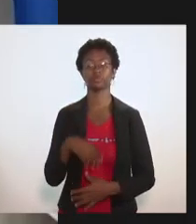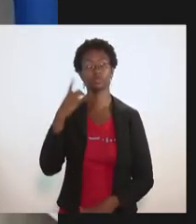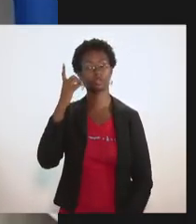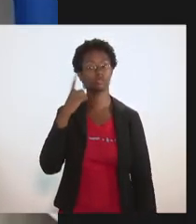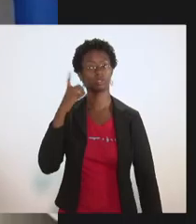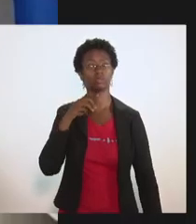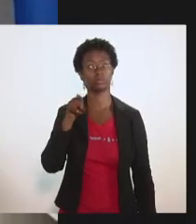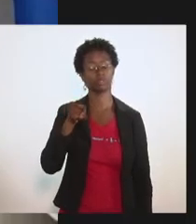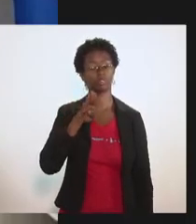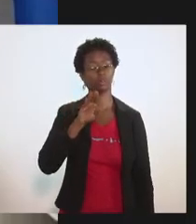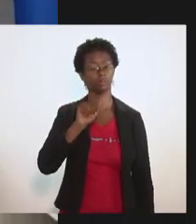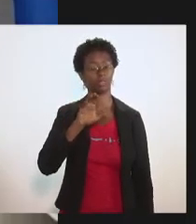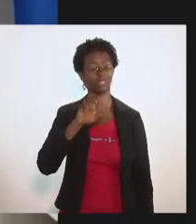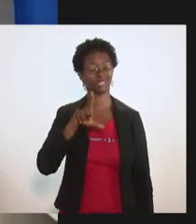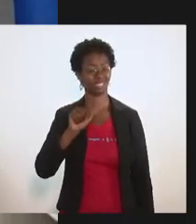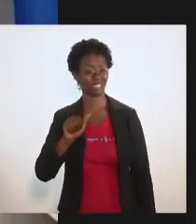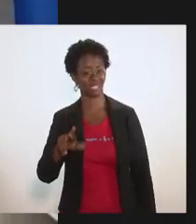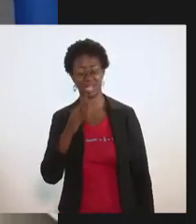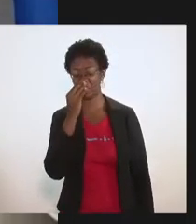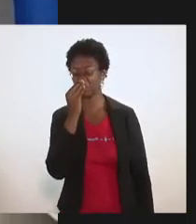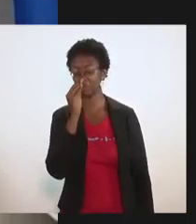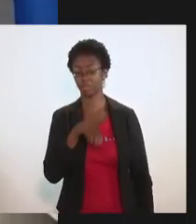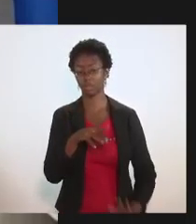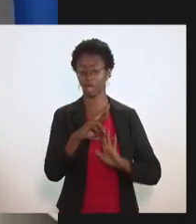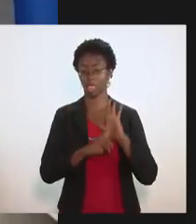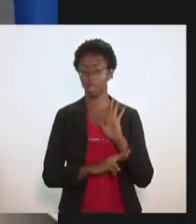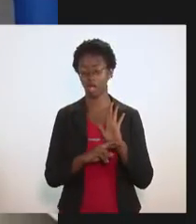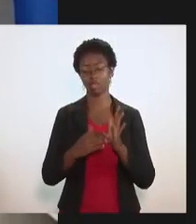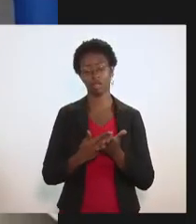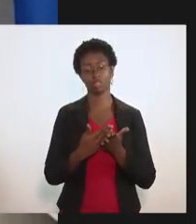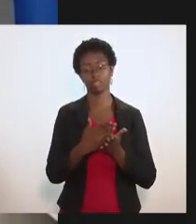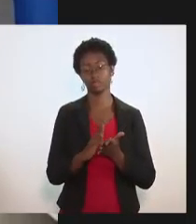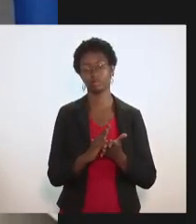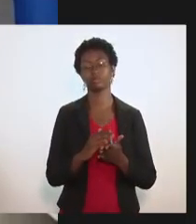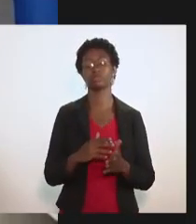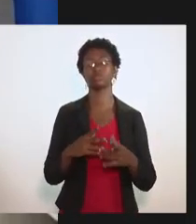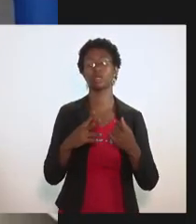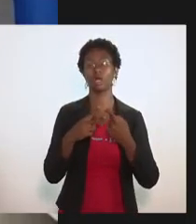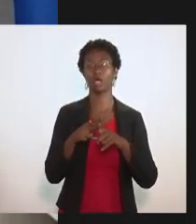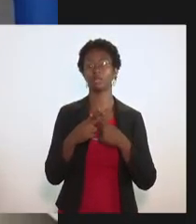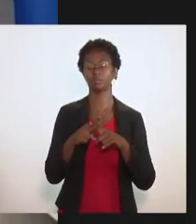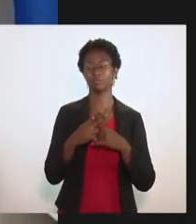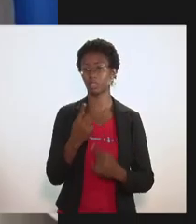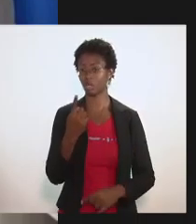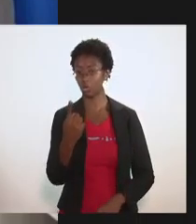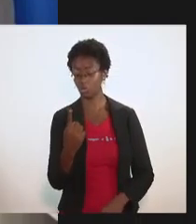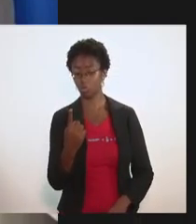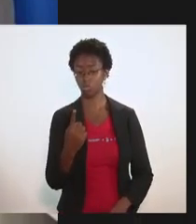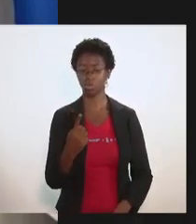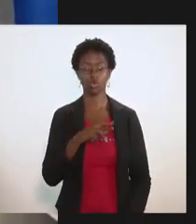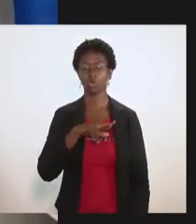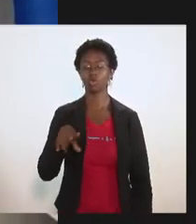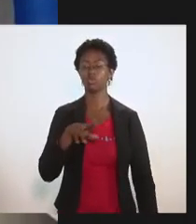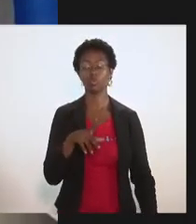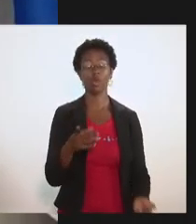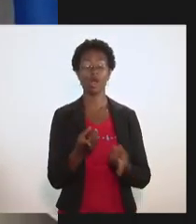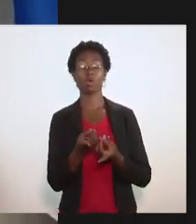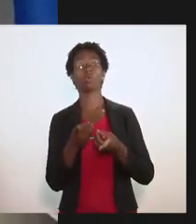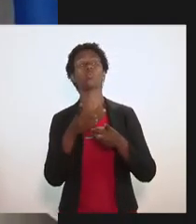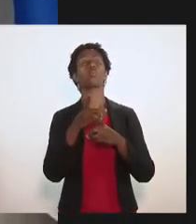embasado. E gostei muito das colocações do deputado Rodrigo Bacelar, para que fique claro, num papel de importância nosso